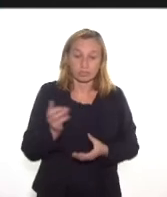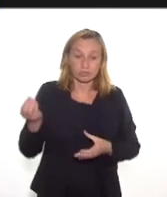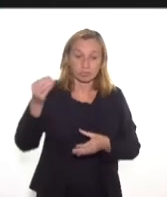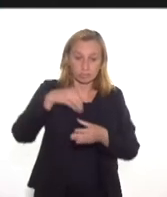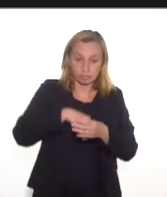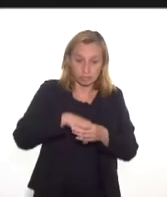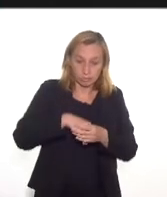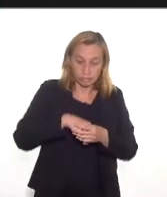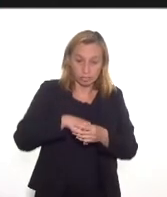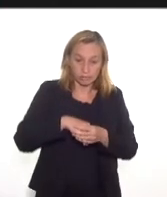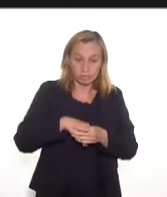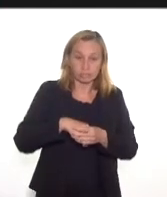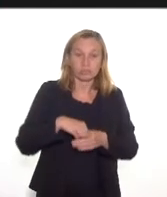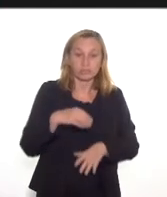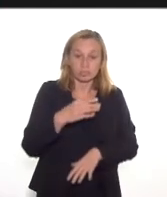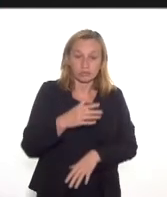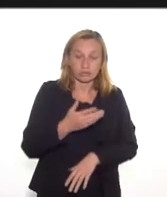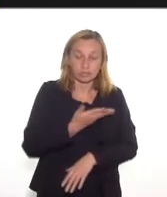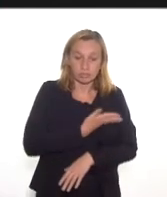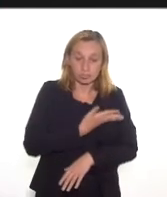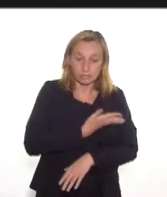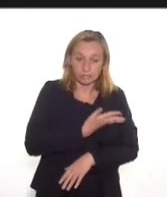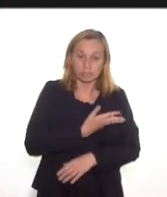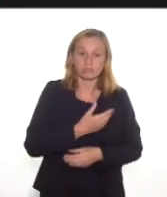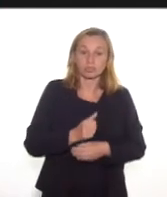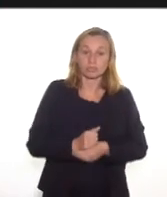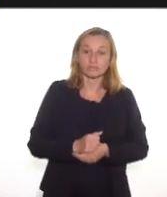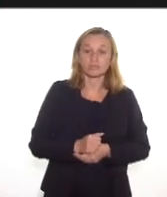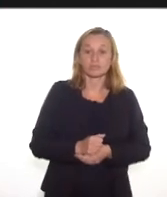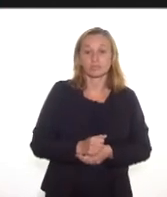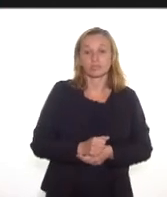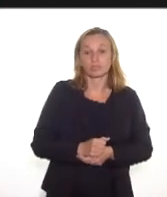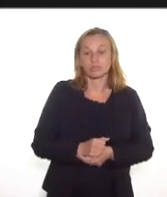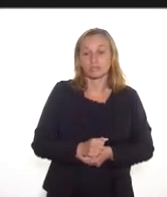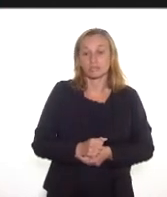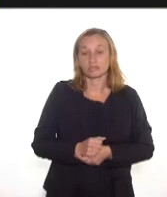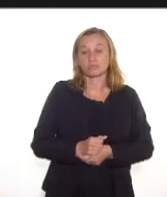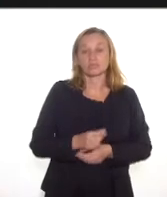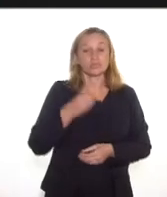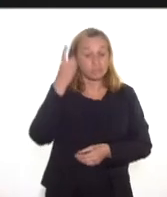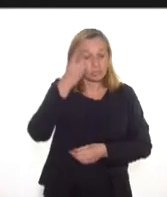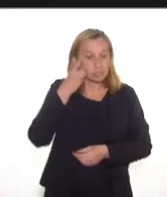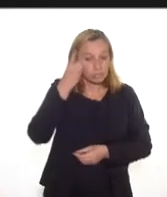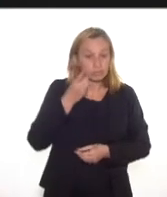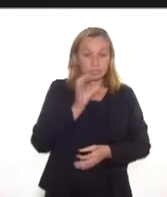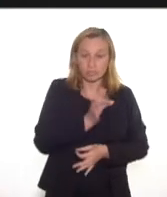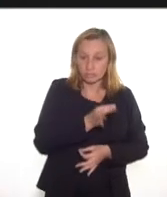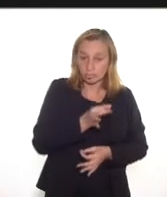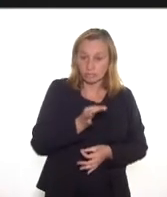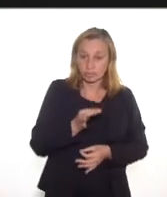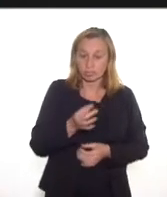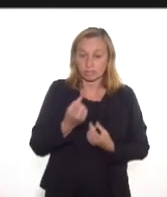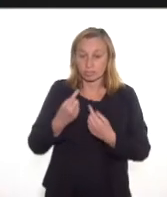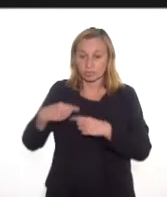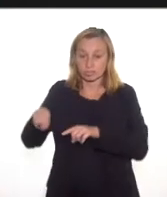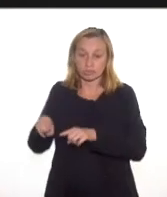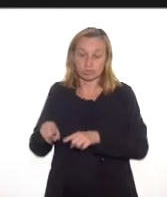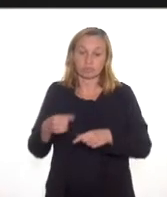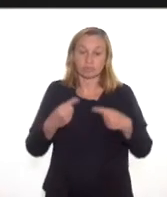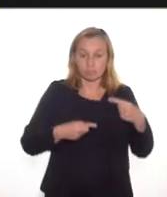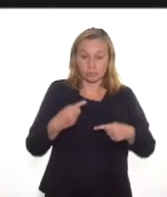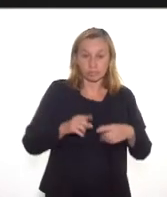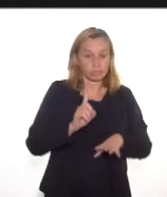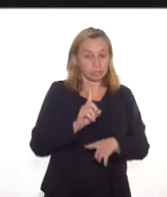já fui vítima de inúmeros ataques nas redes sociais, mas incluírem Vossa Excelência dentre deputados que supostamente estariam contrários às políticas. A